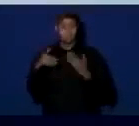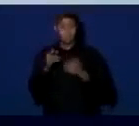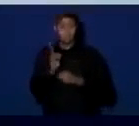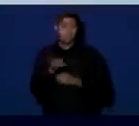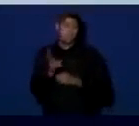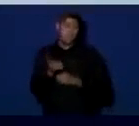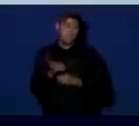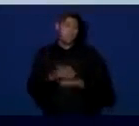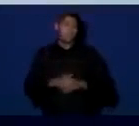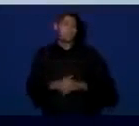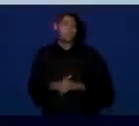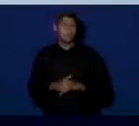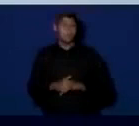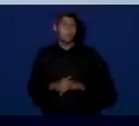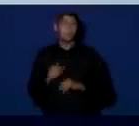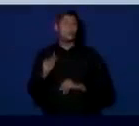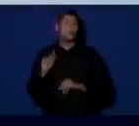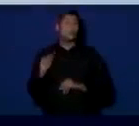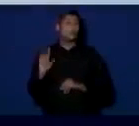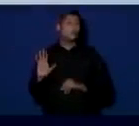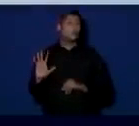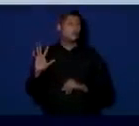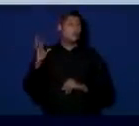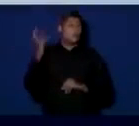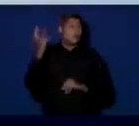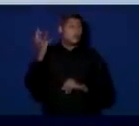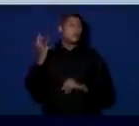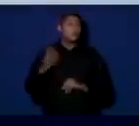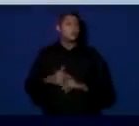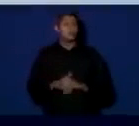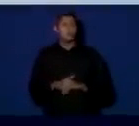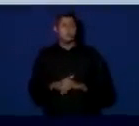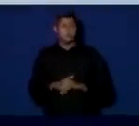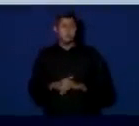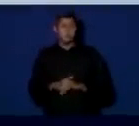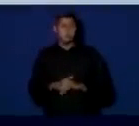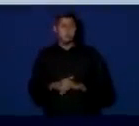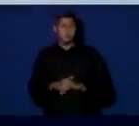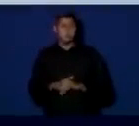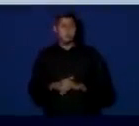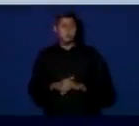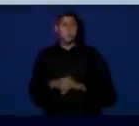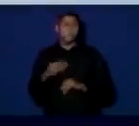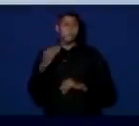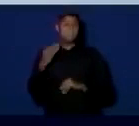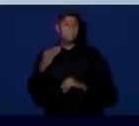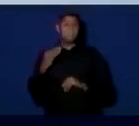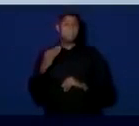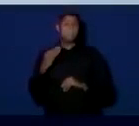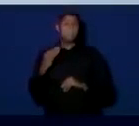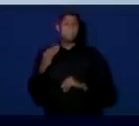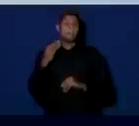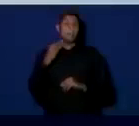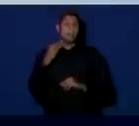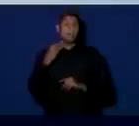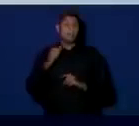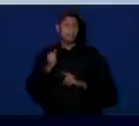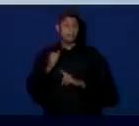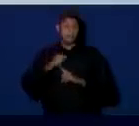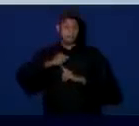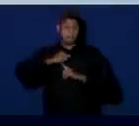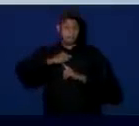mesma coisa. O que acontece é que os bancos centrais, eles,